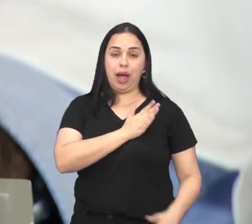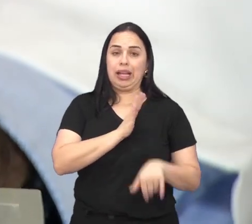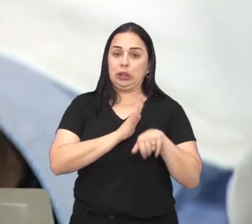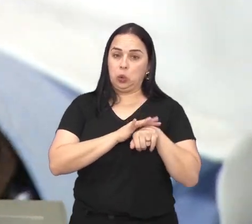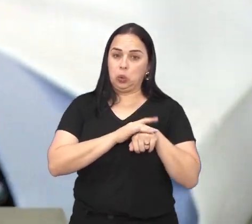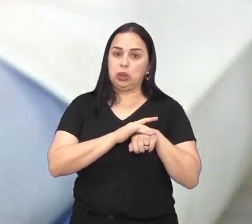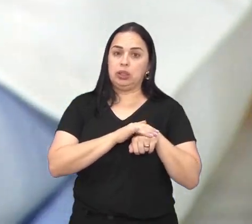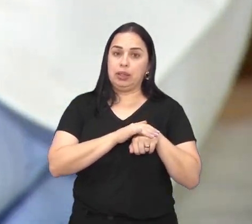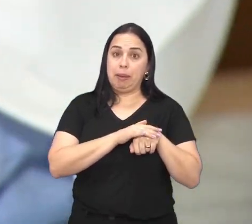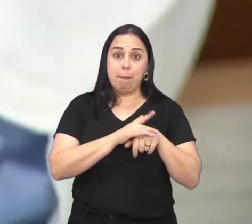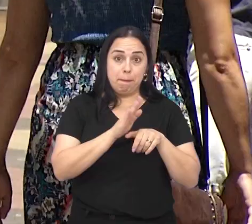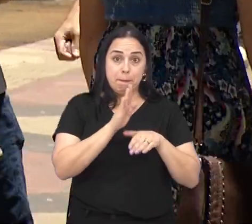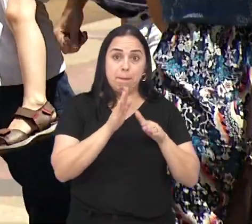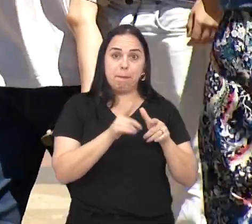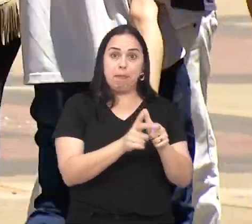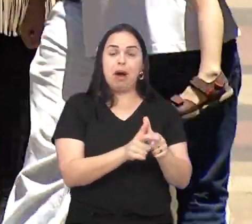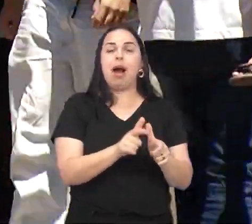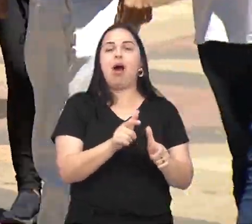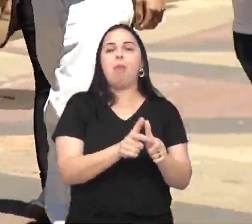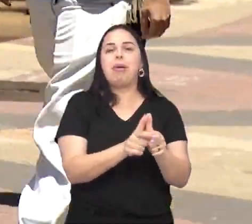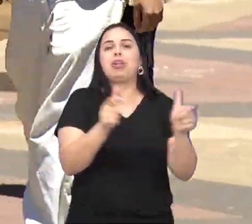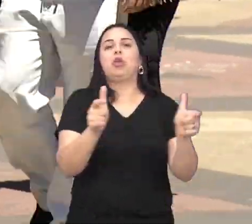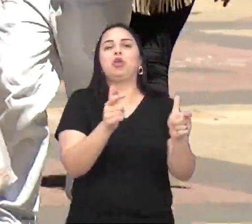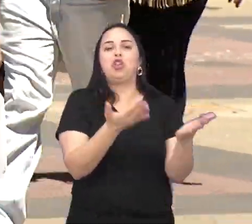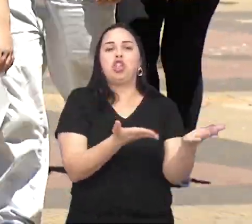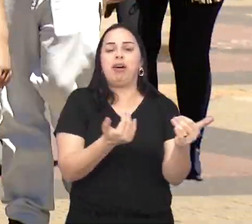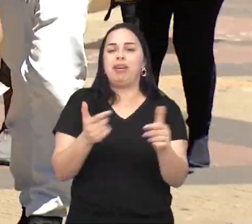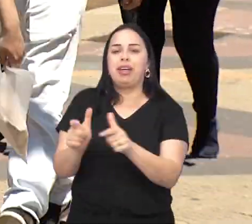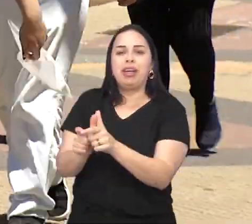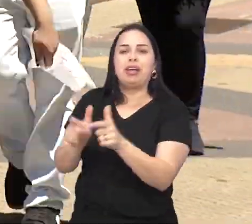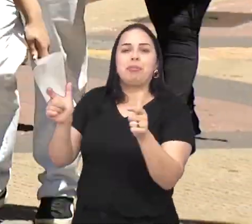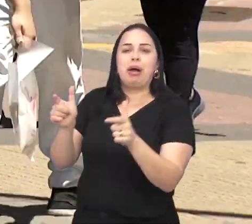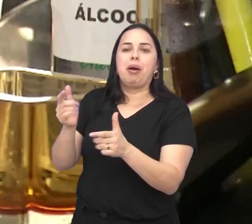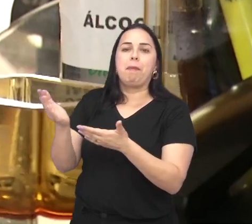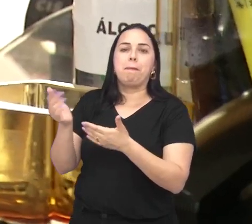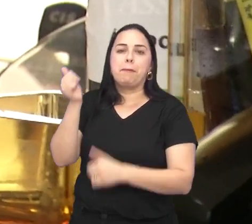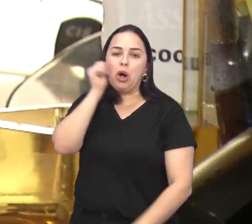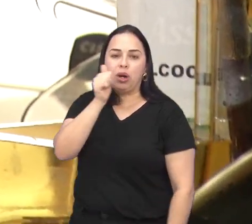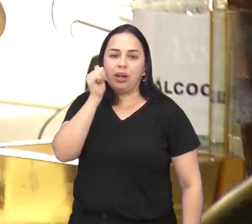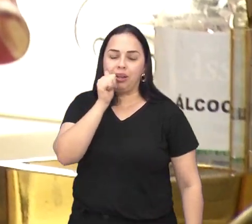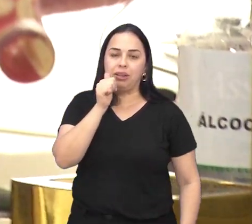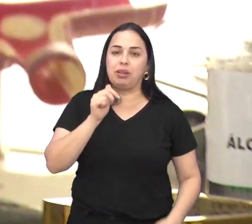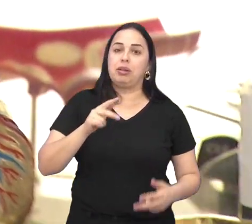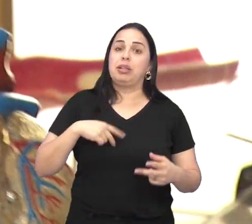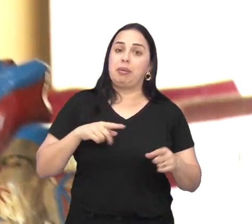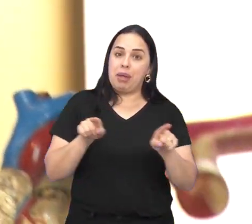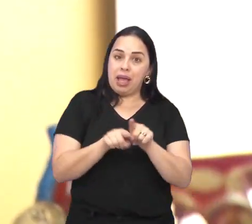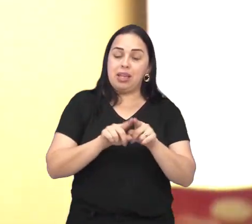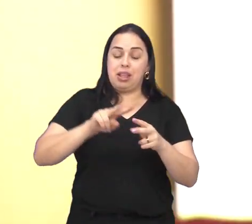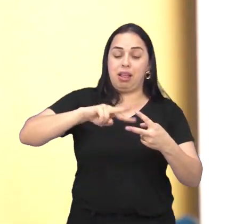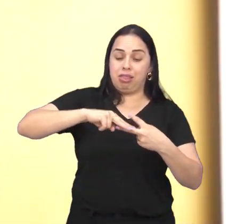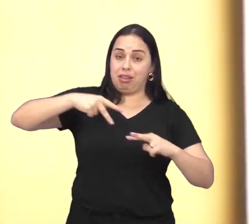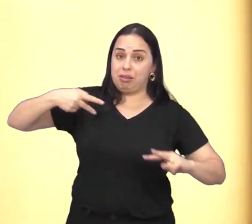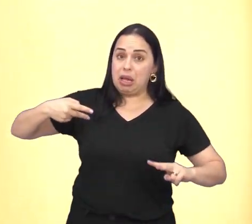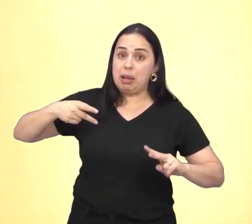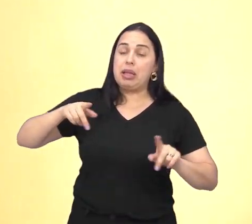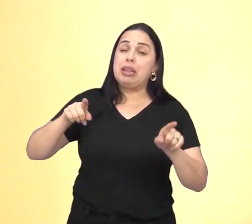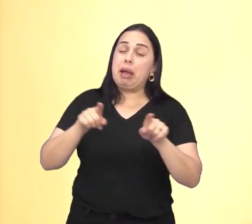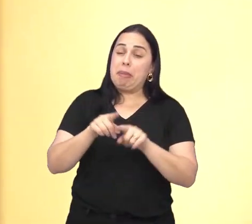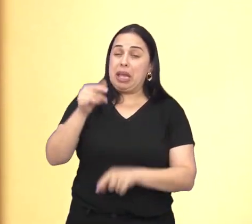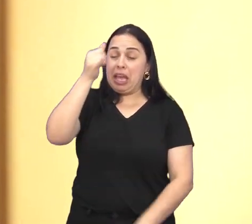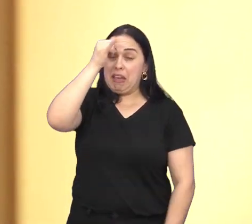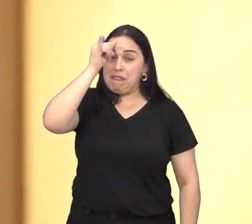que as doenças do coração têm crescido entre os jovens e as mulheres. Além dos fatores genéticos, a falta